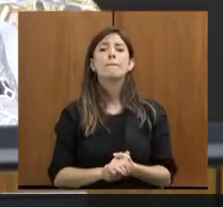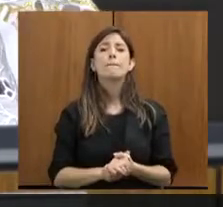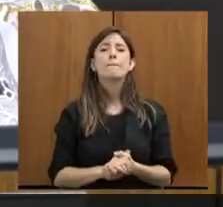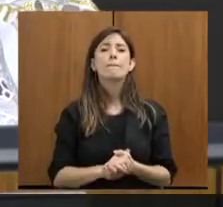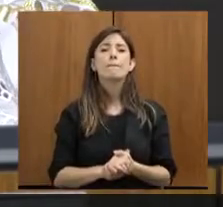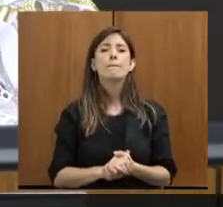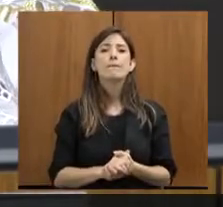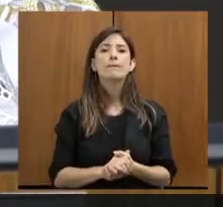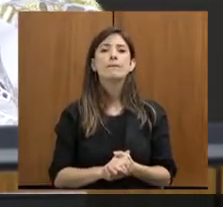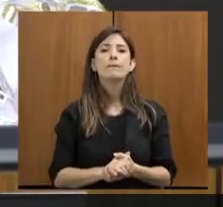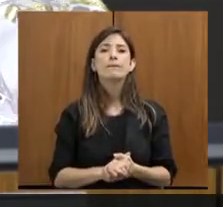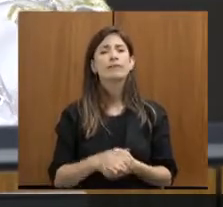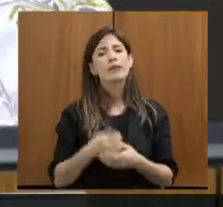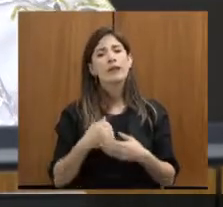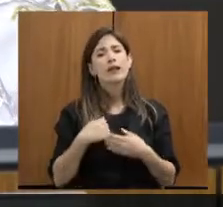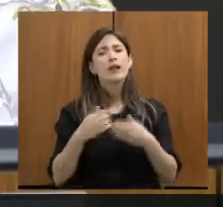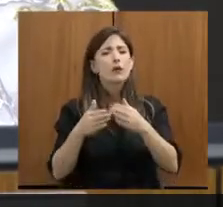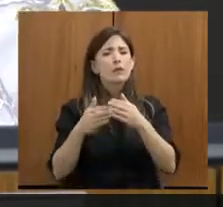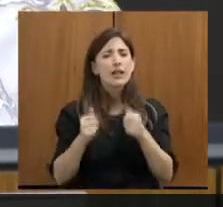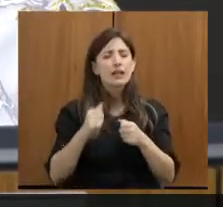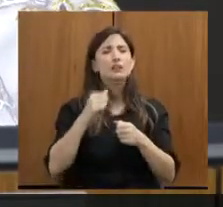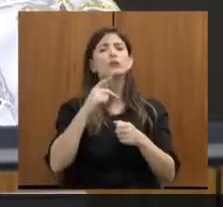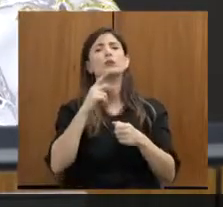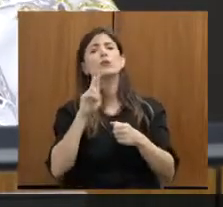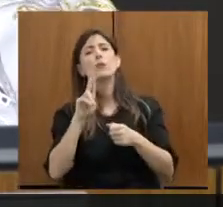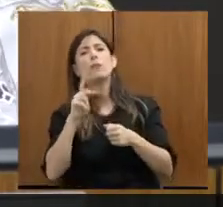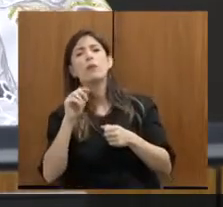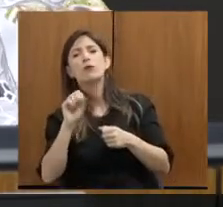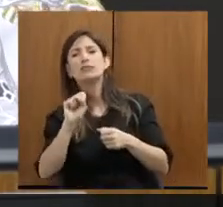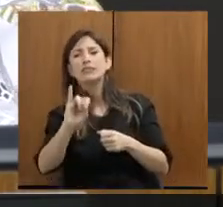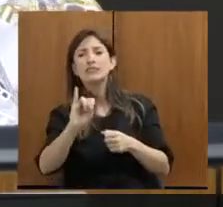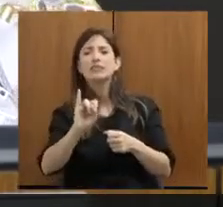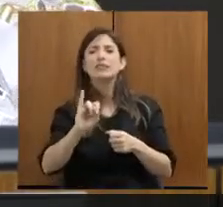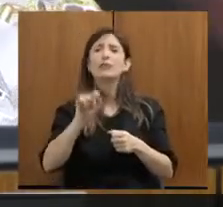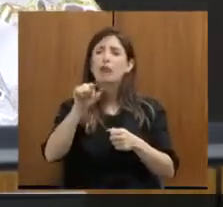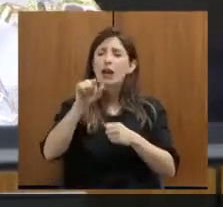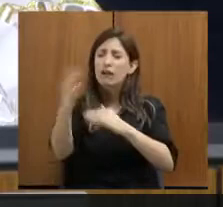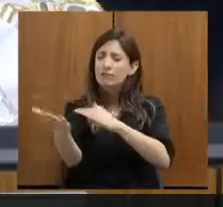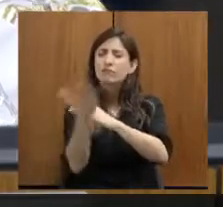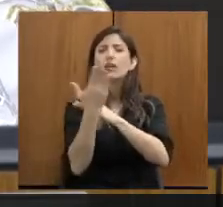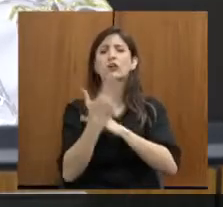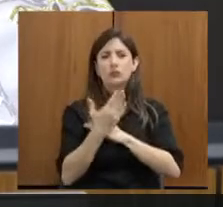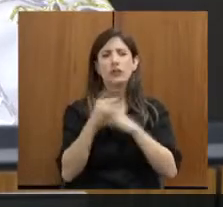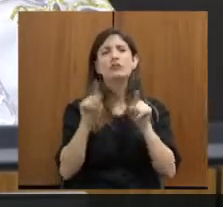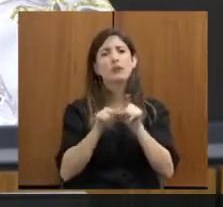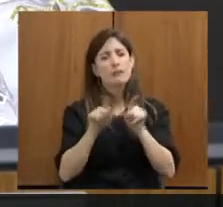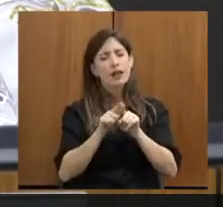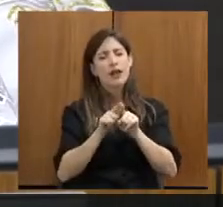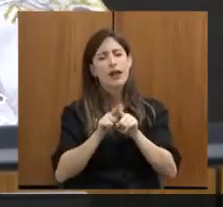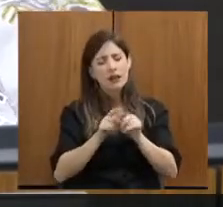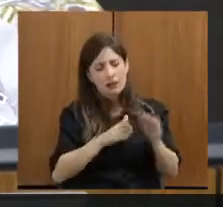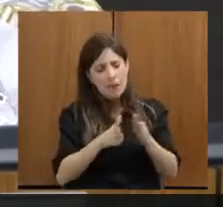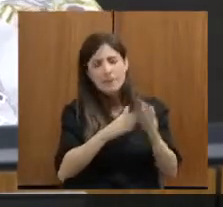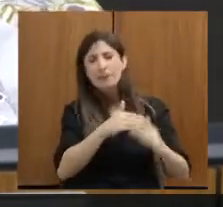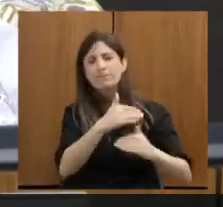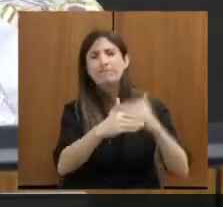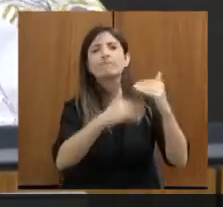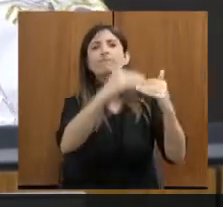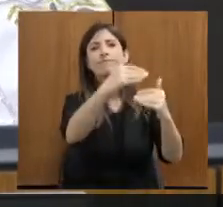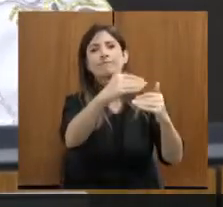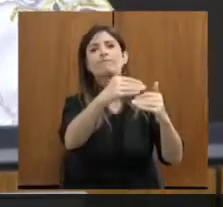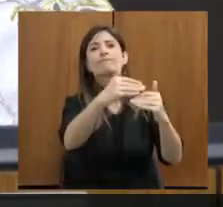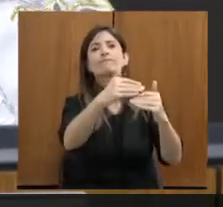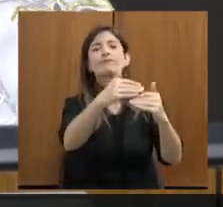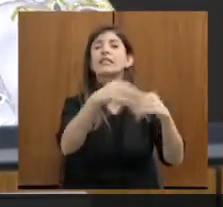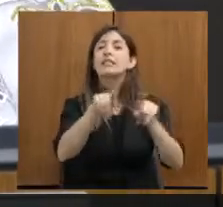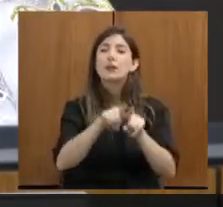assim com as com as armas dele das batalhas dele da Guerra dele que nos ajuda nesse caminho que nos ajudem que e que